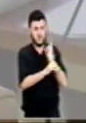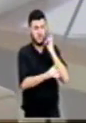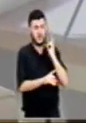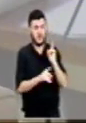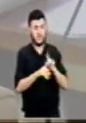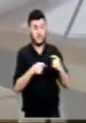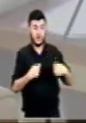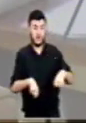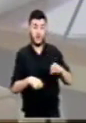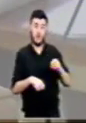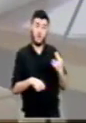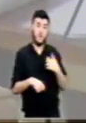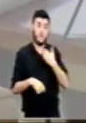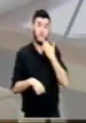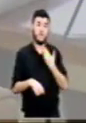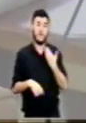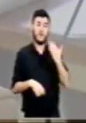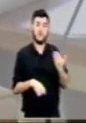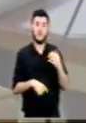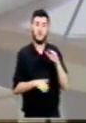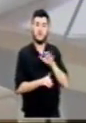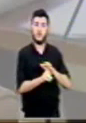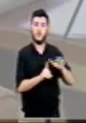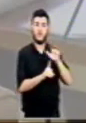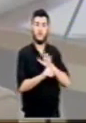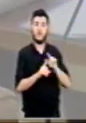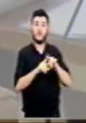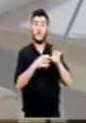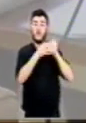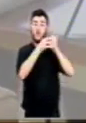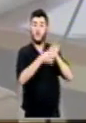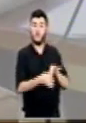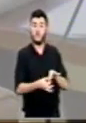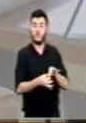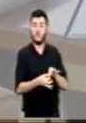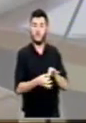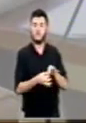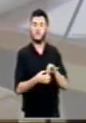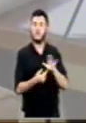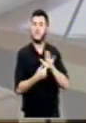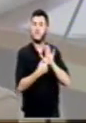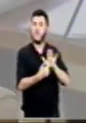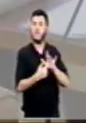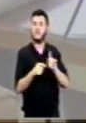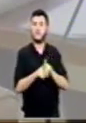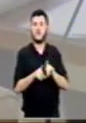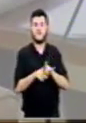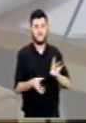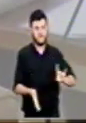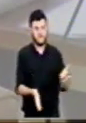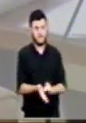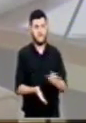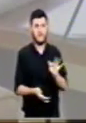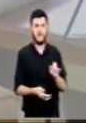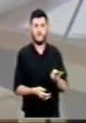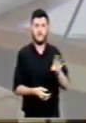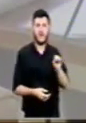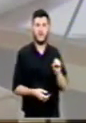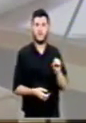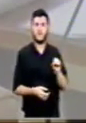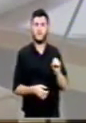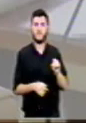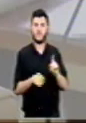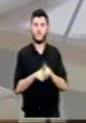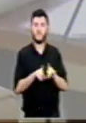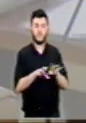responsável pelo suposto pedido de influência, o contexto processual evidencia a factibilidade de que sejam integrantes